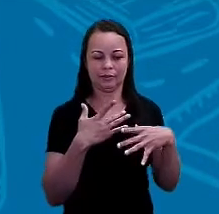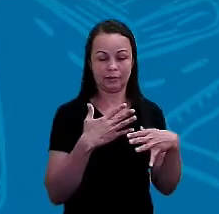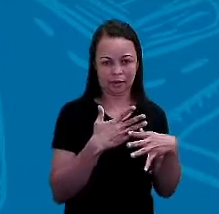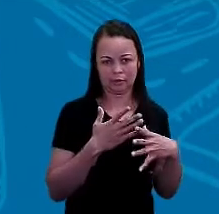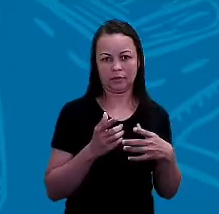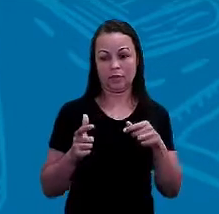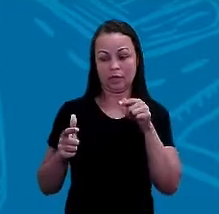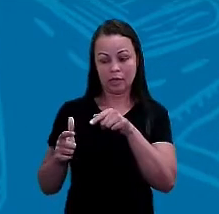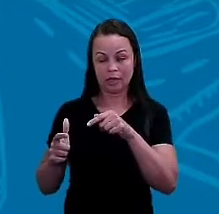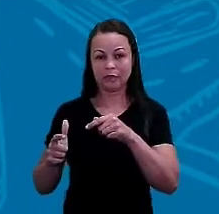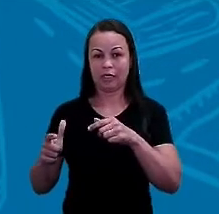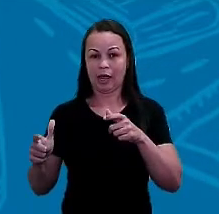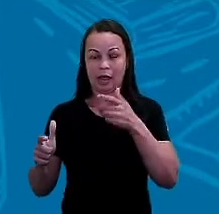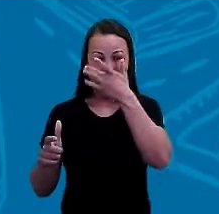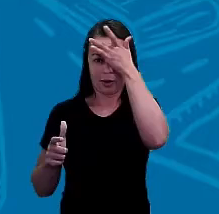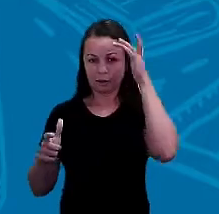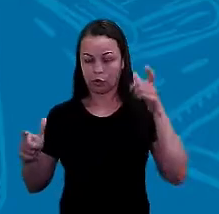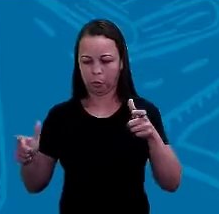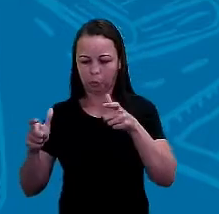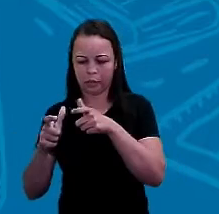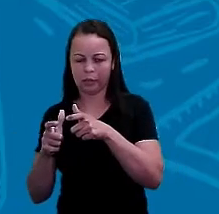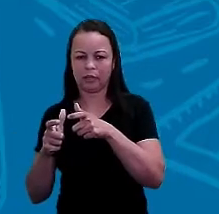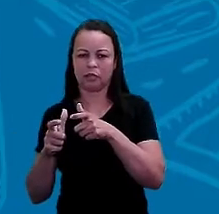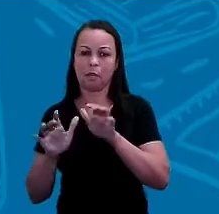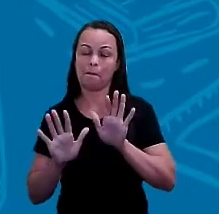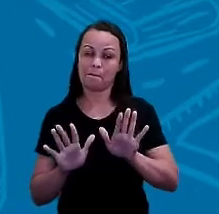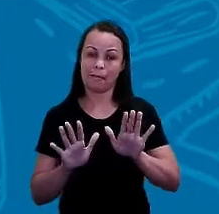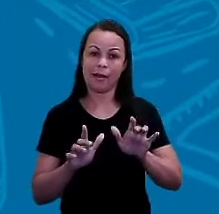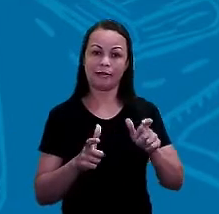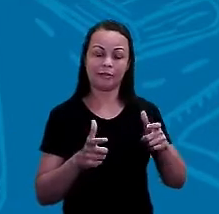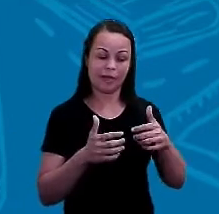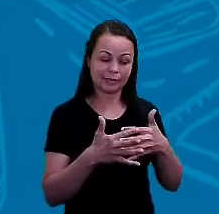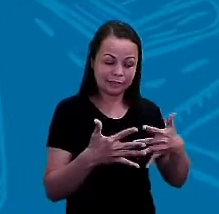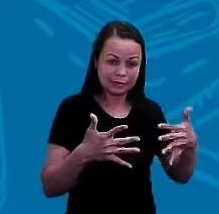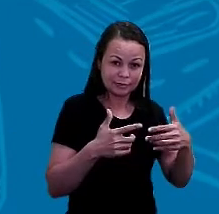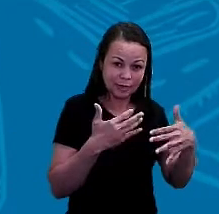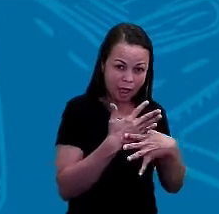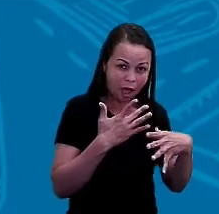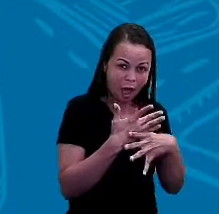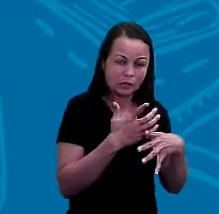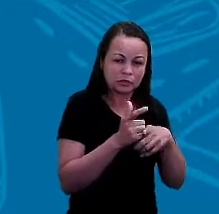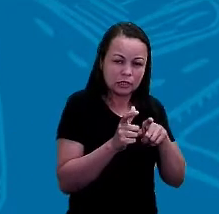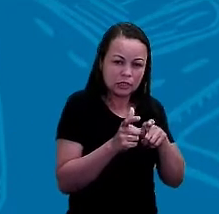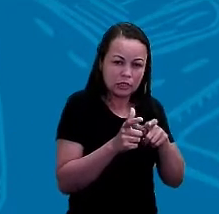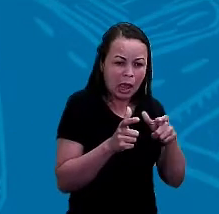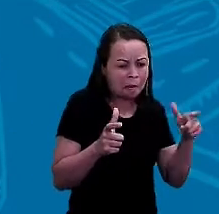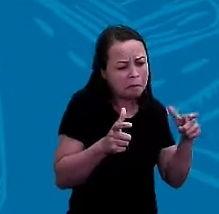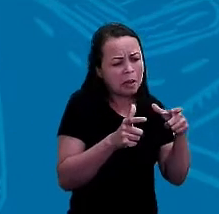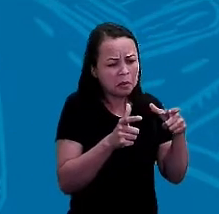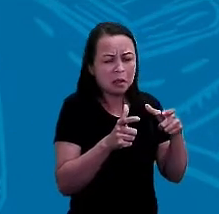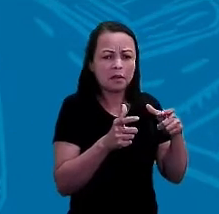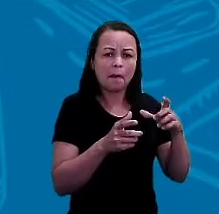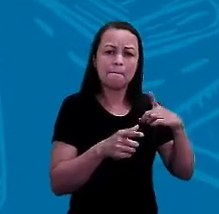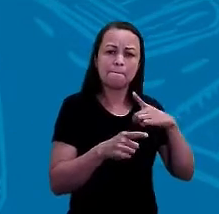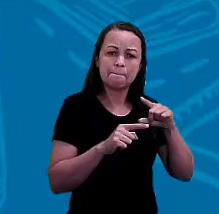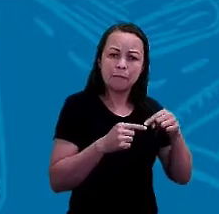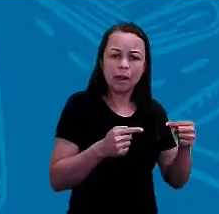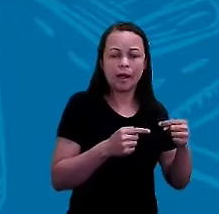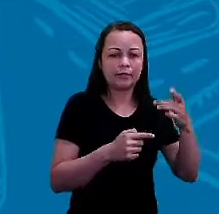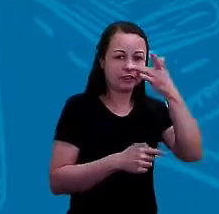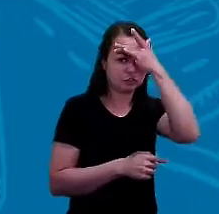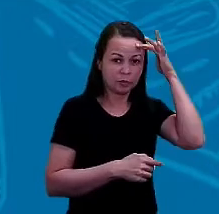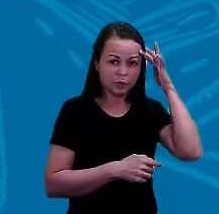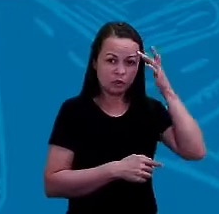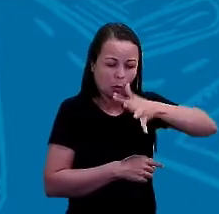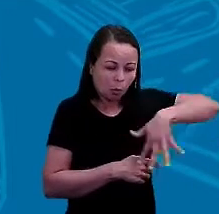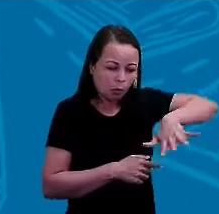pessoas. Já as cidades podem ser menores, maiores, mas a quantidade de pessoas que habitam elas são